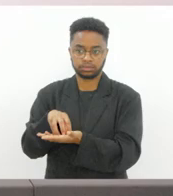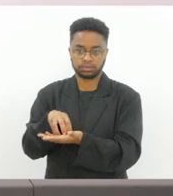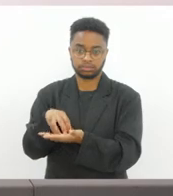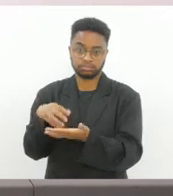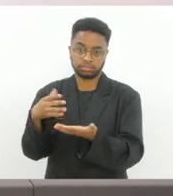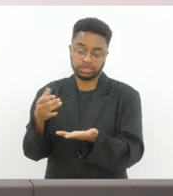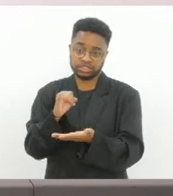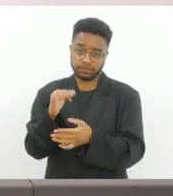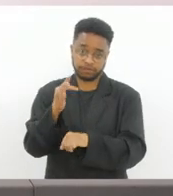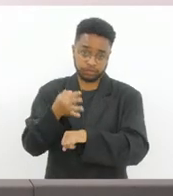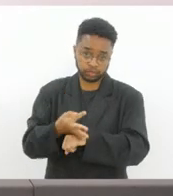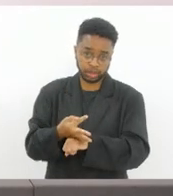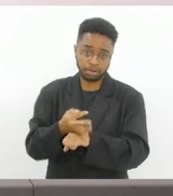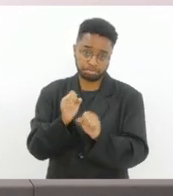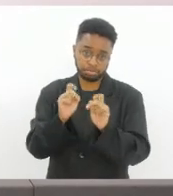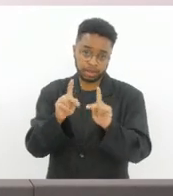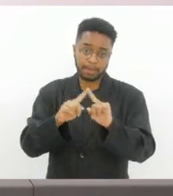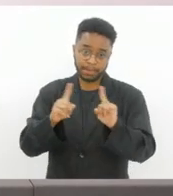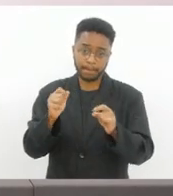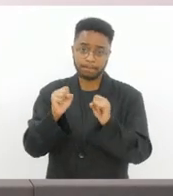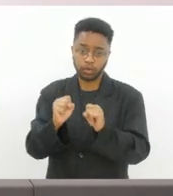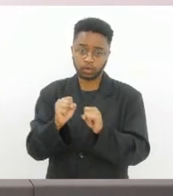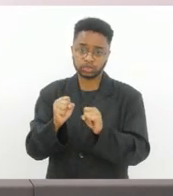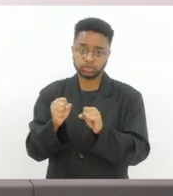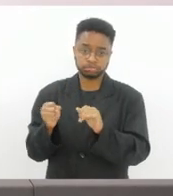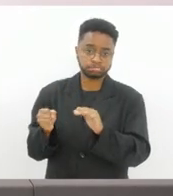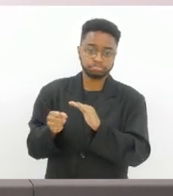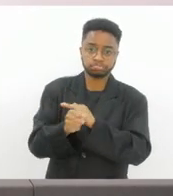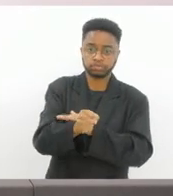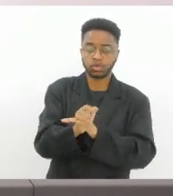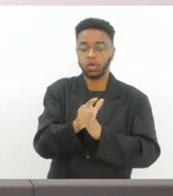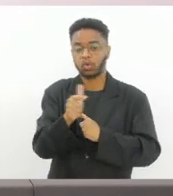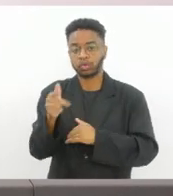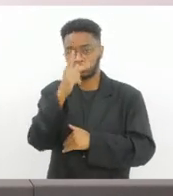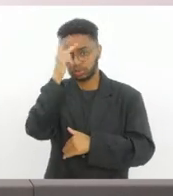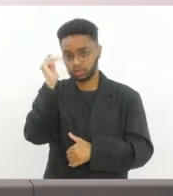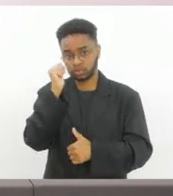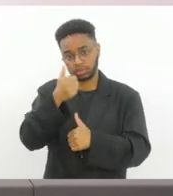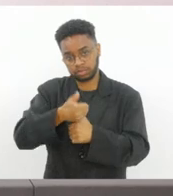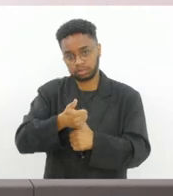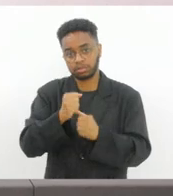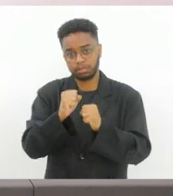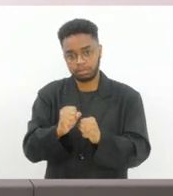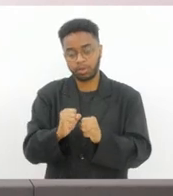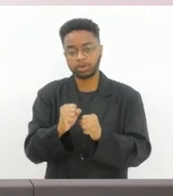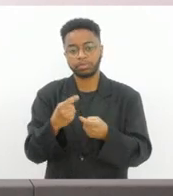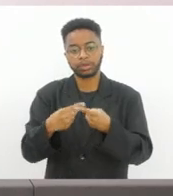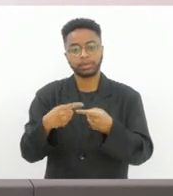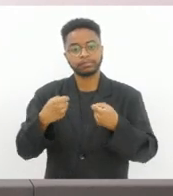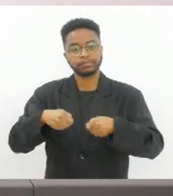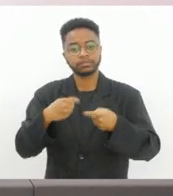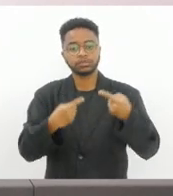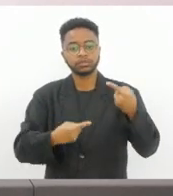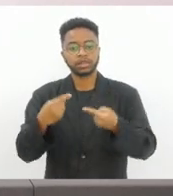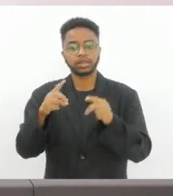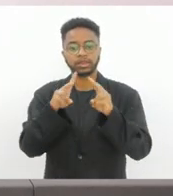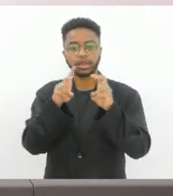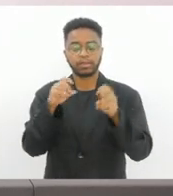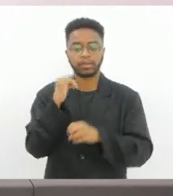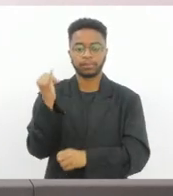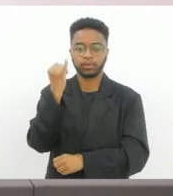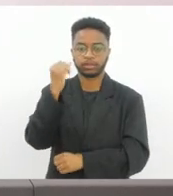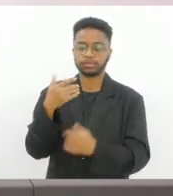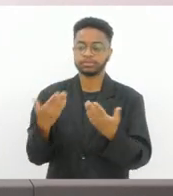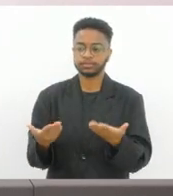possa não vir, mas que outros representantes venham num tema tão fundamental e importante. Então, eu convido agora